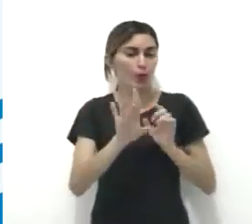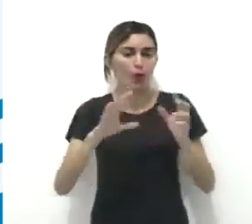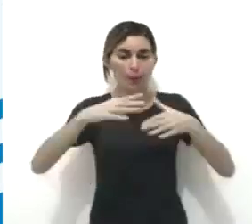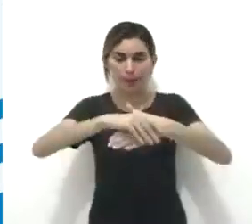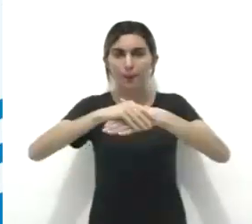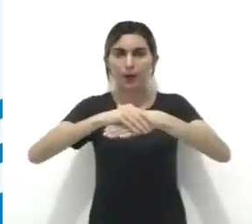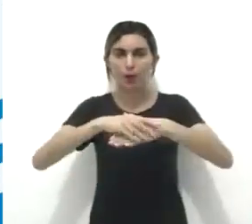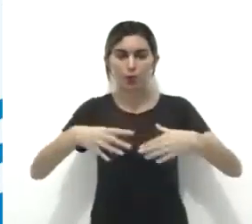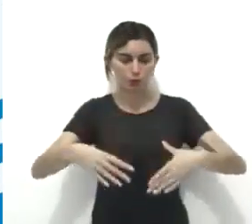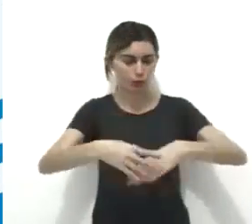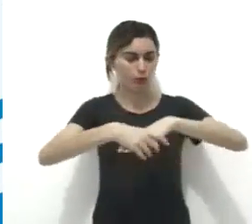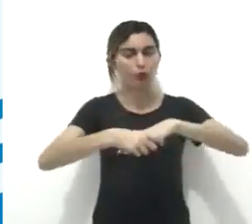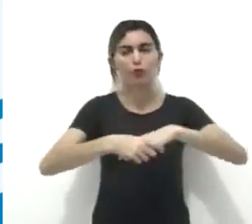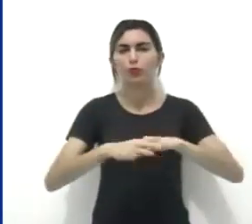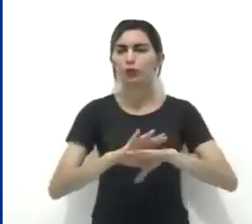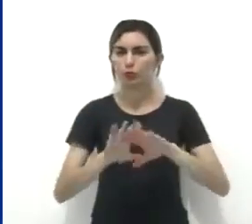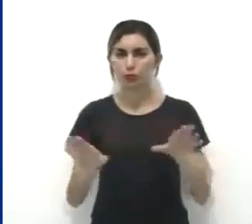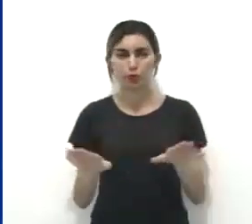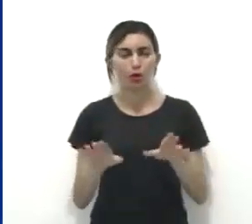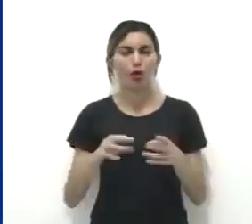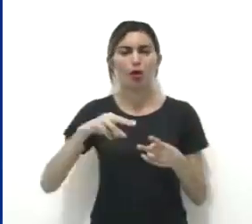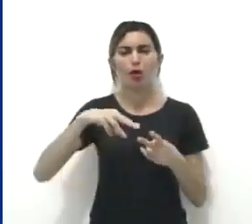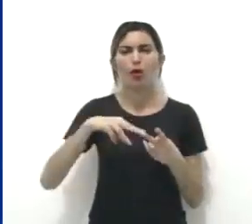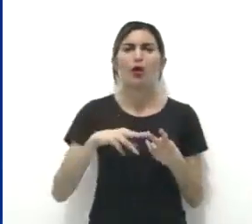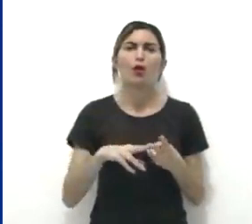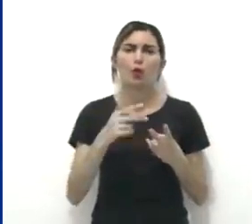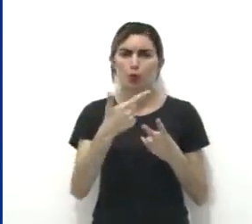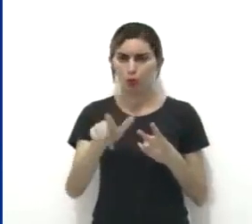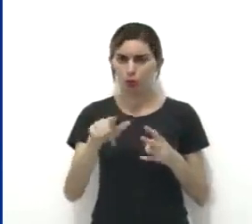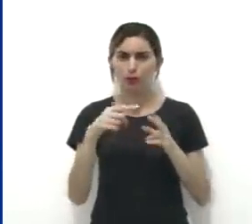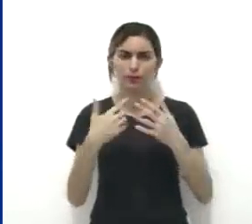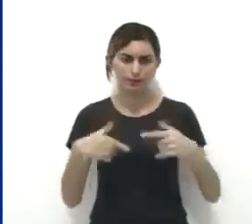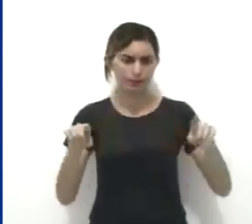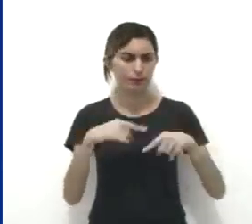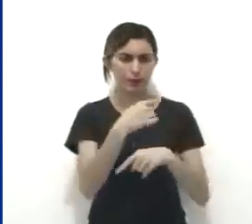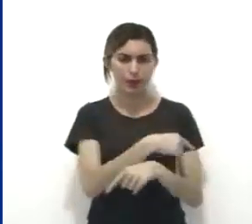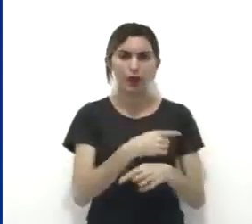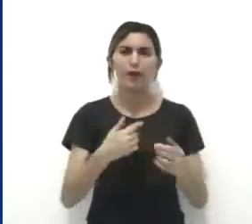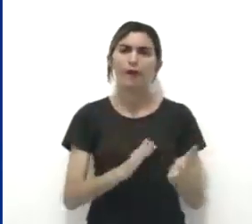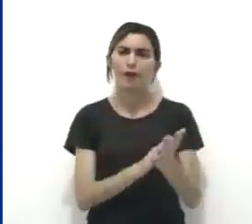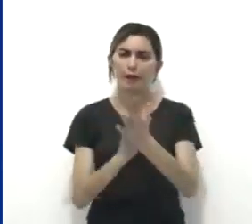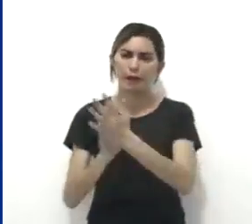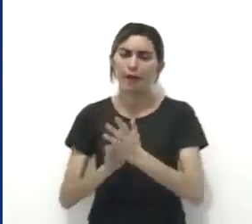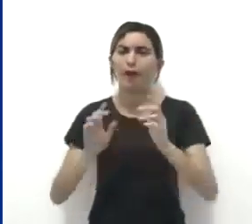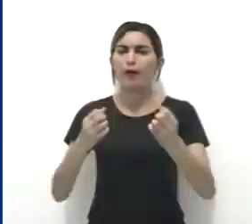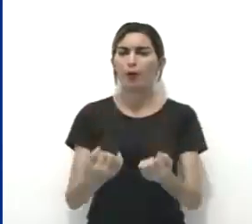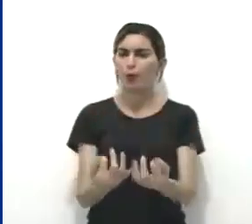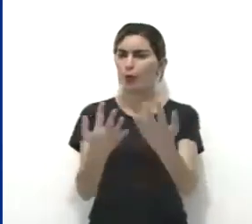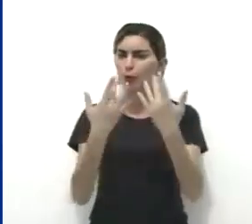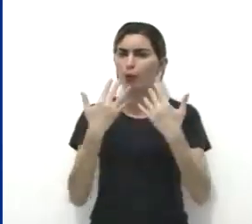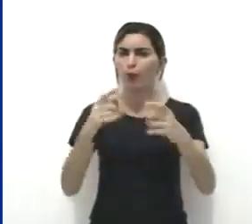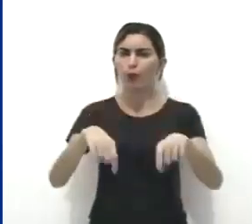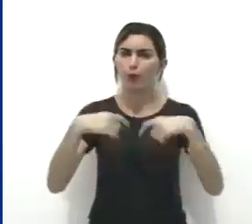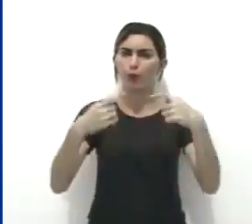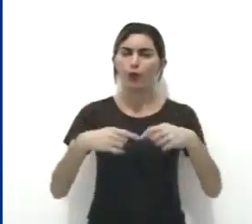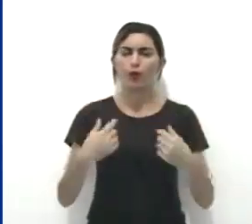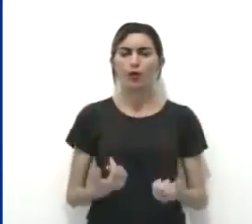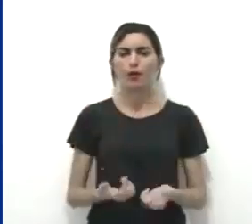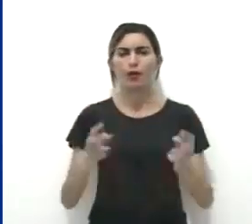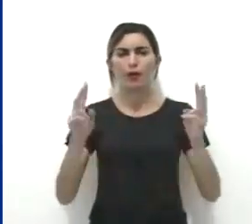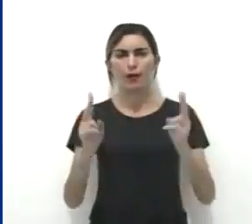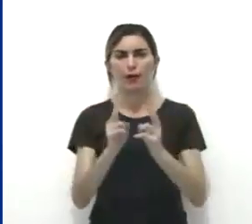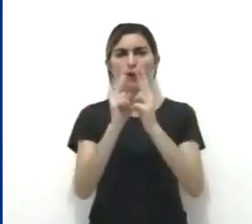só o toque da mão que pode ser feito. A nandalha celebram os resultados da agricultura com danças